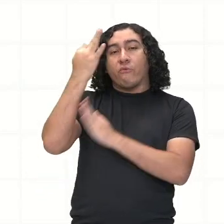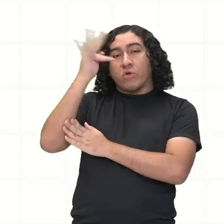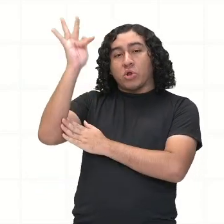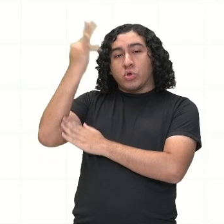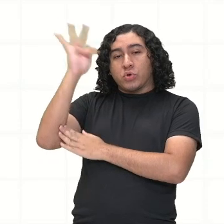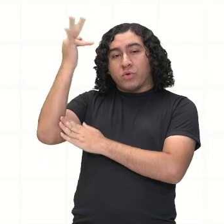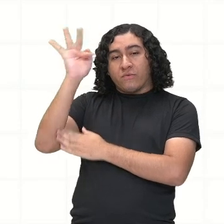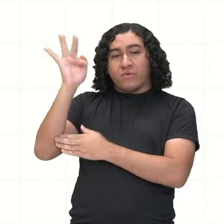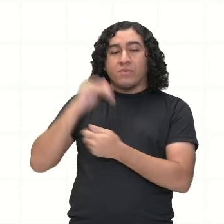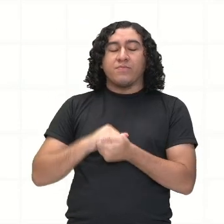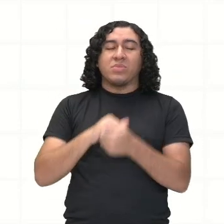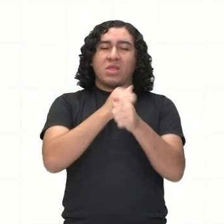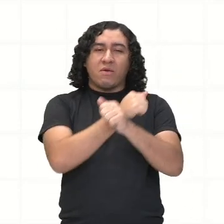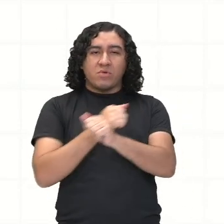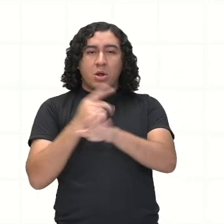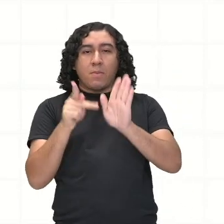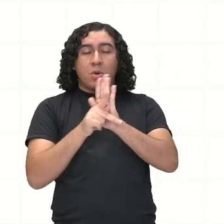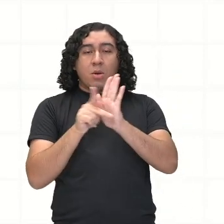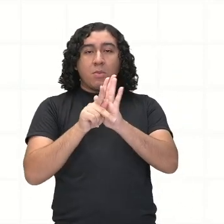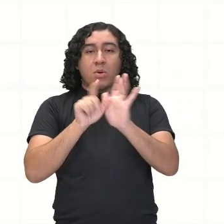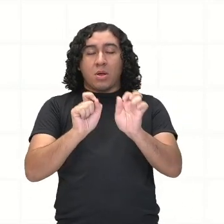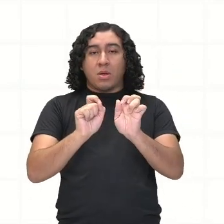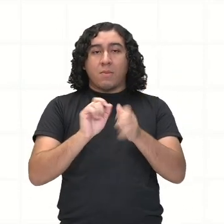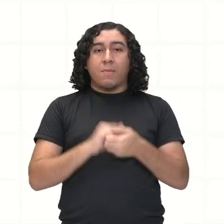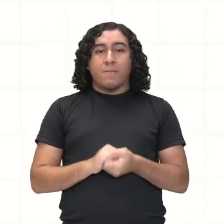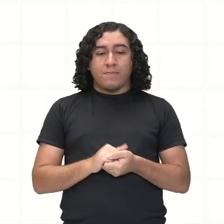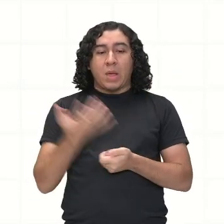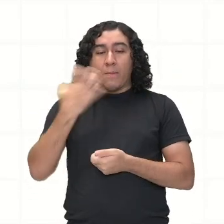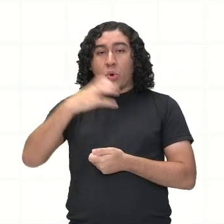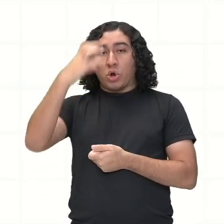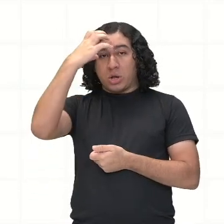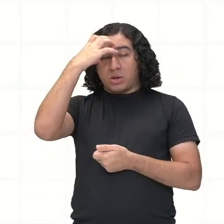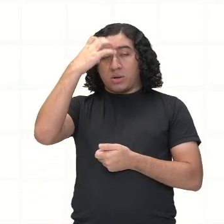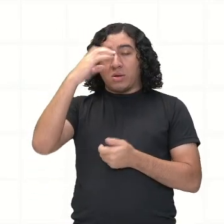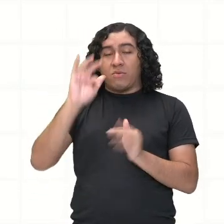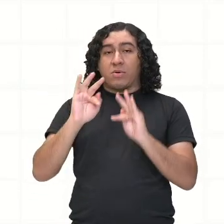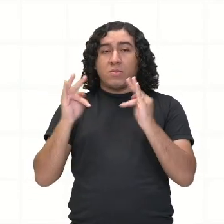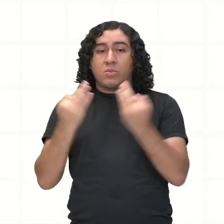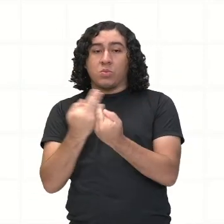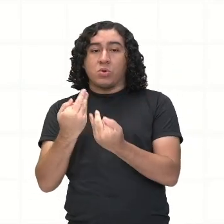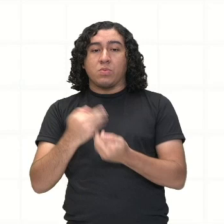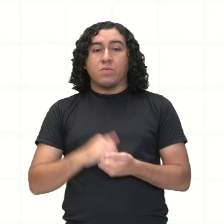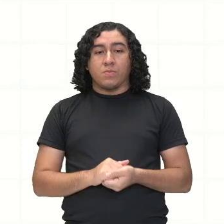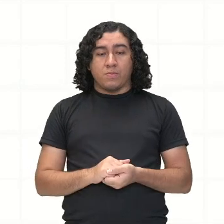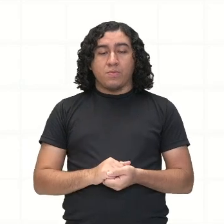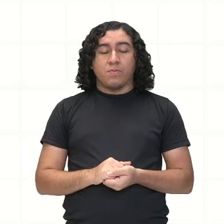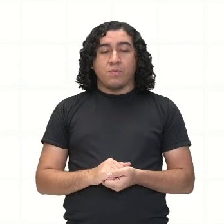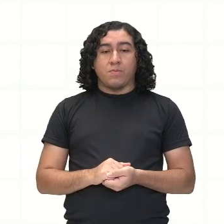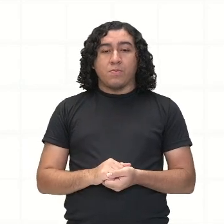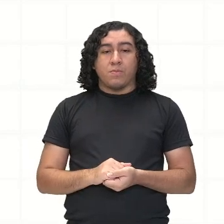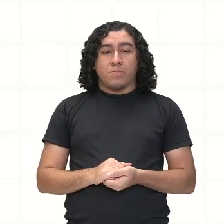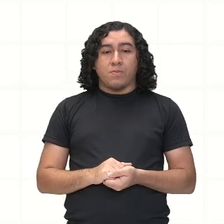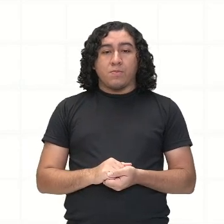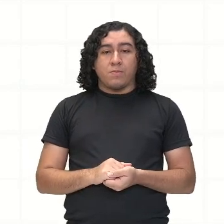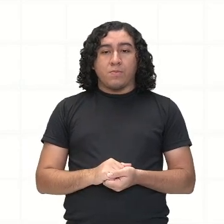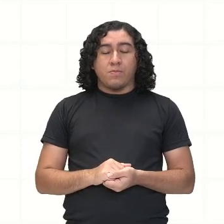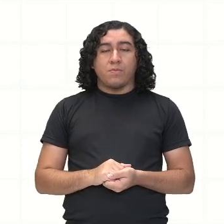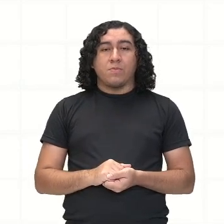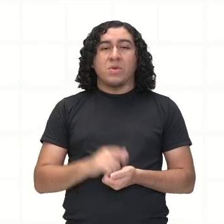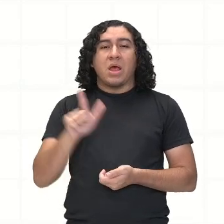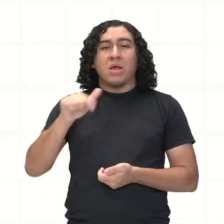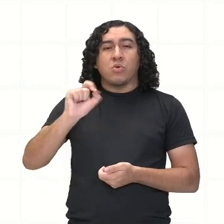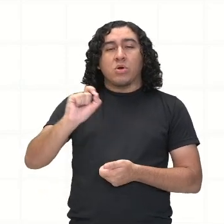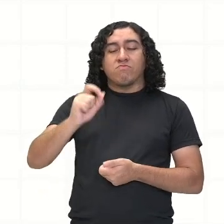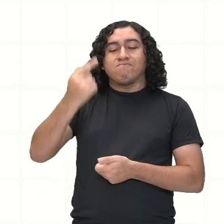o fim de sua vida a monarquia. Era empirista, isto é, o conhecimento é